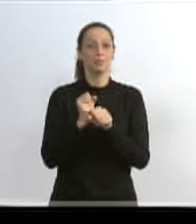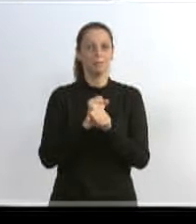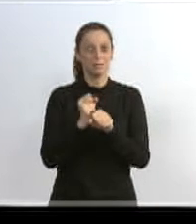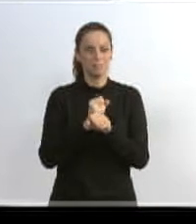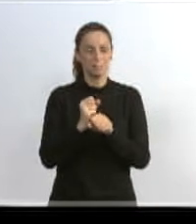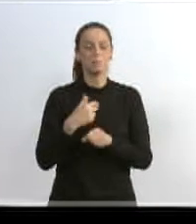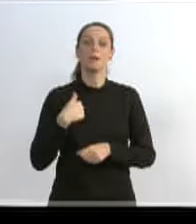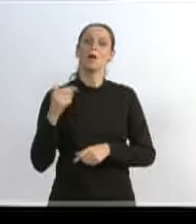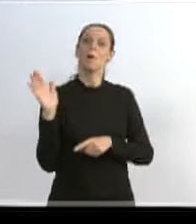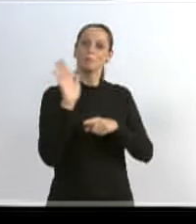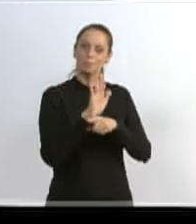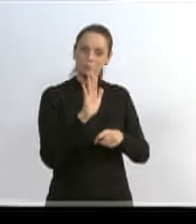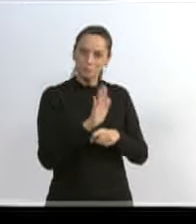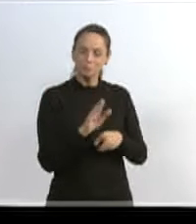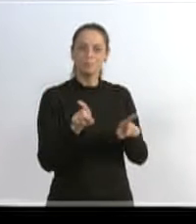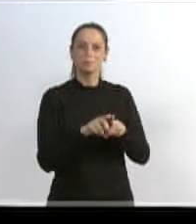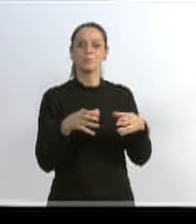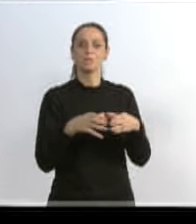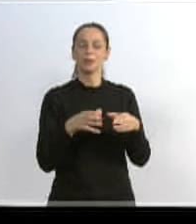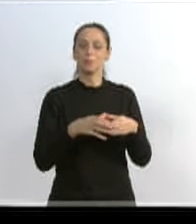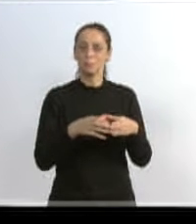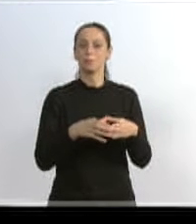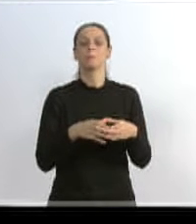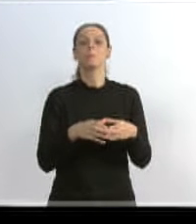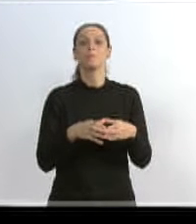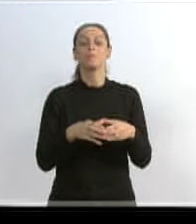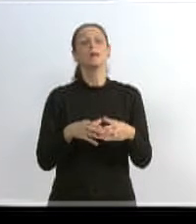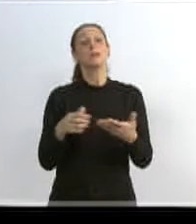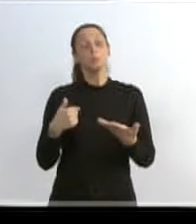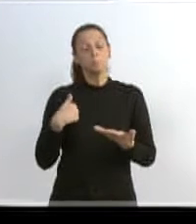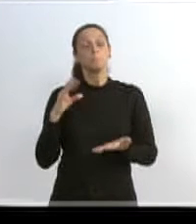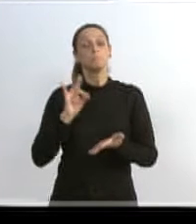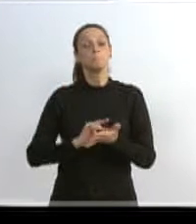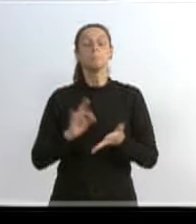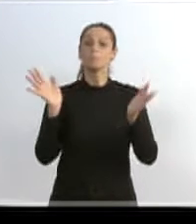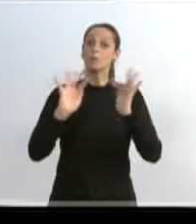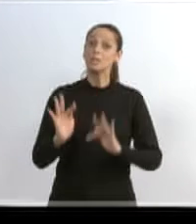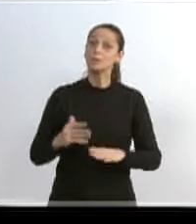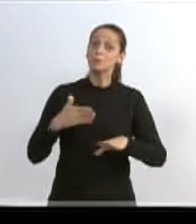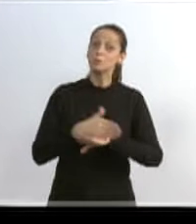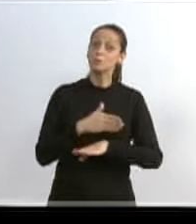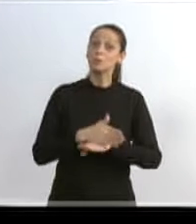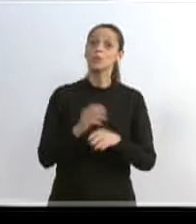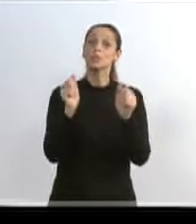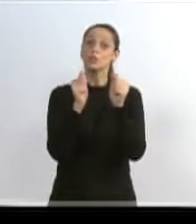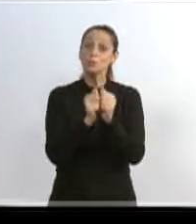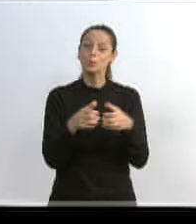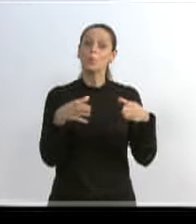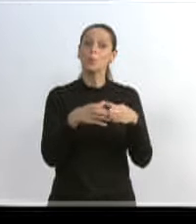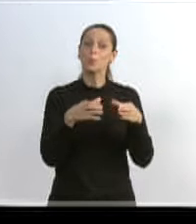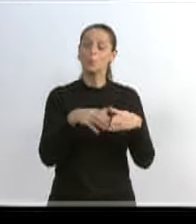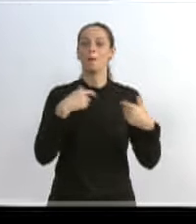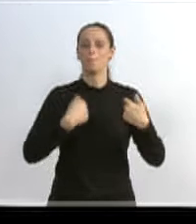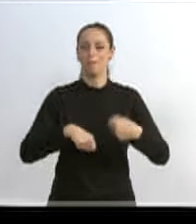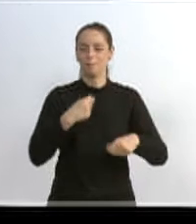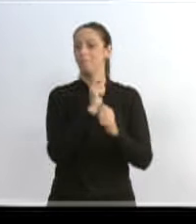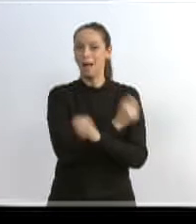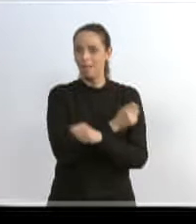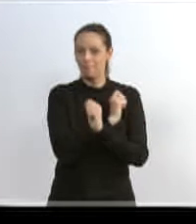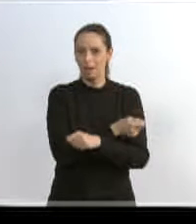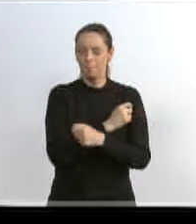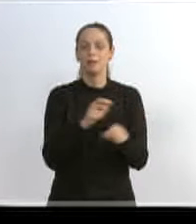parceiro desta banda no sábado vereadores também fiquei muito feliz de participar deste momento com a família primavera lá estavam muitos outros amigos dos